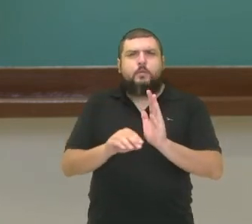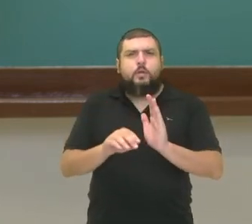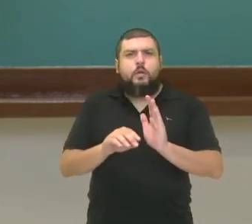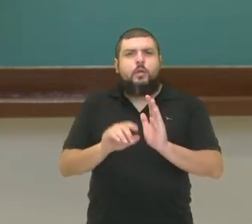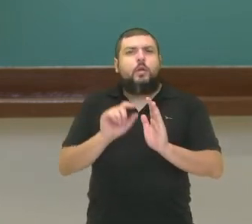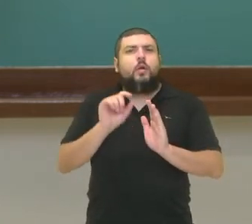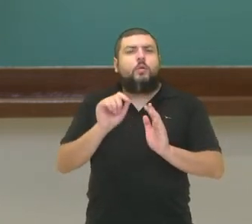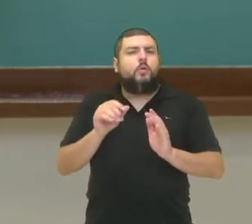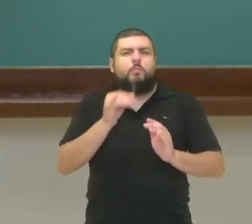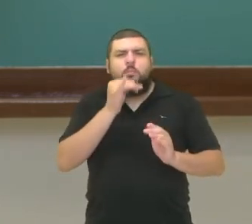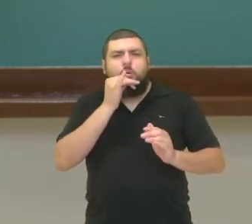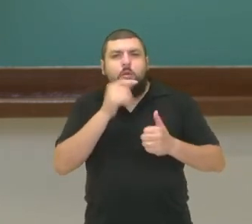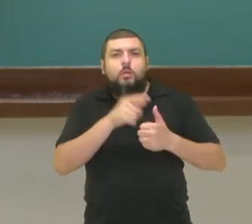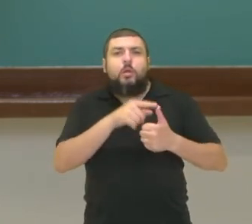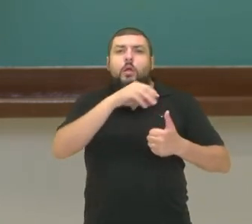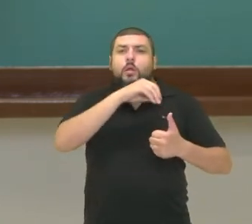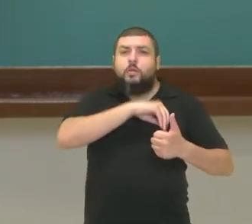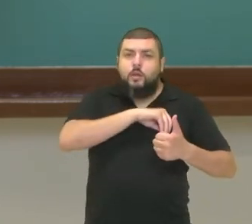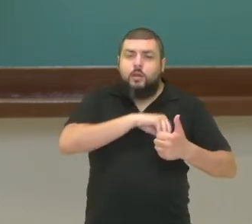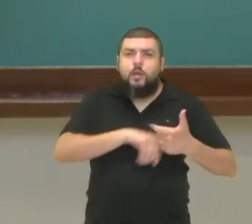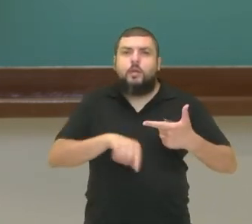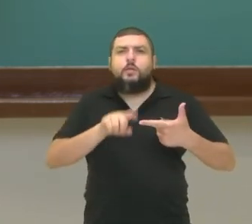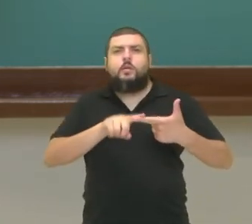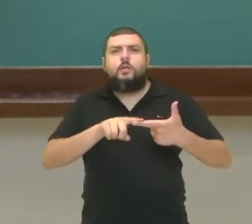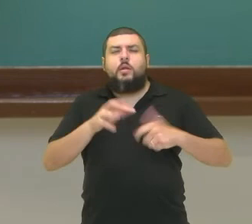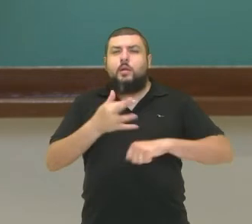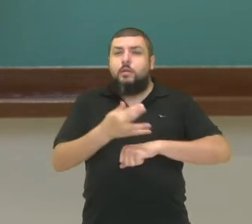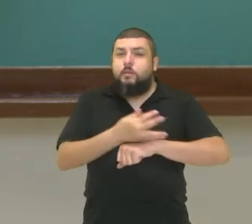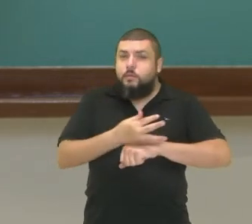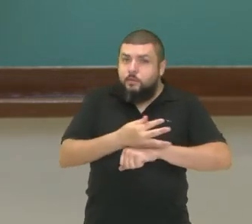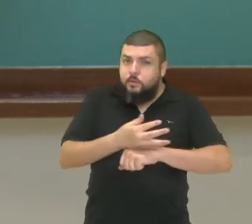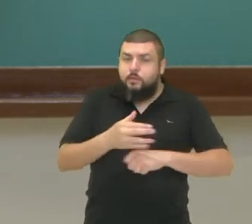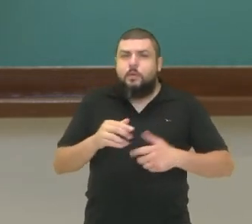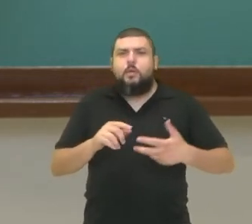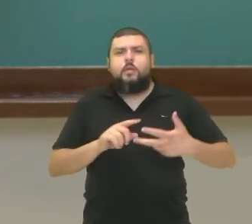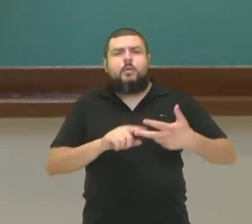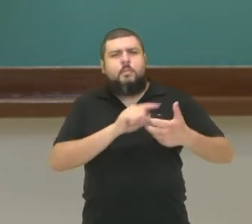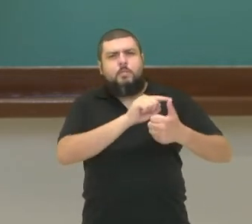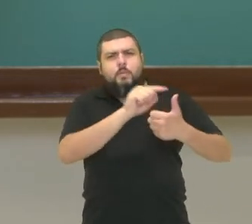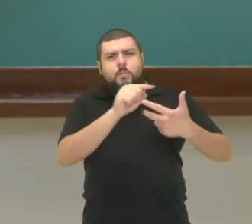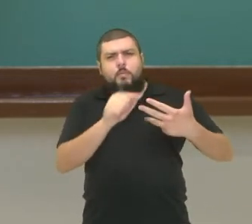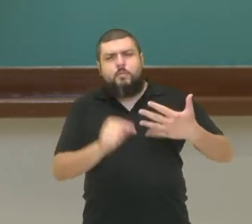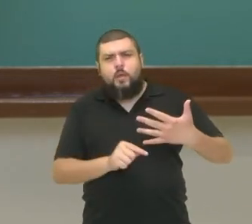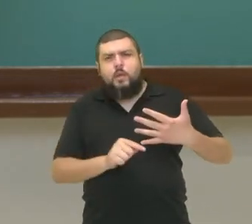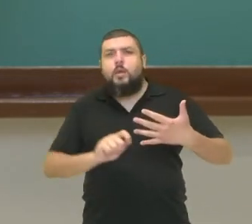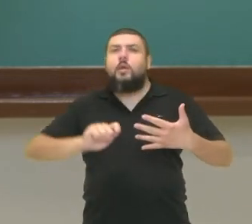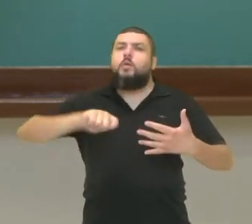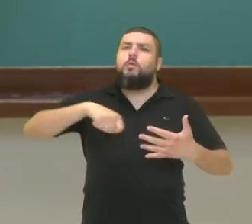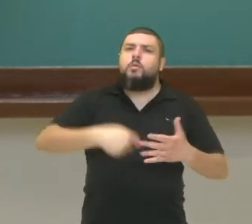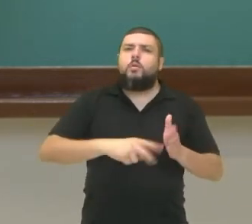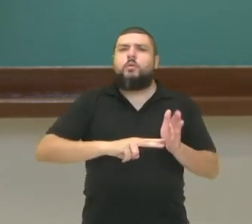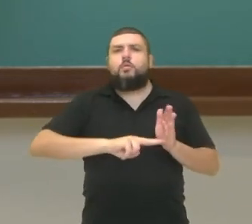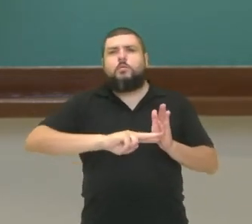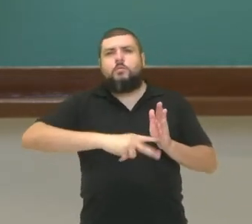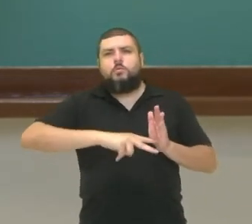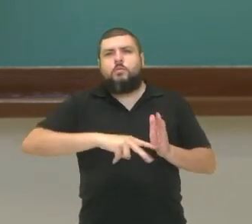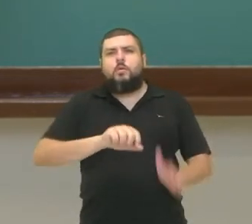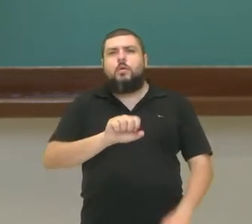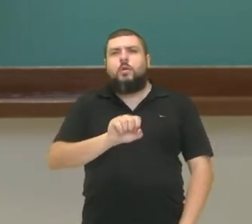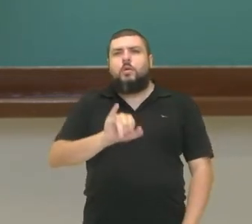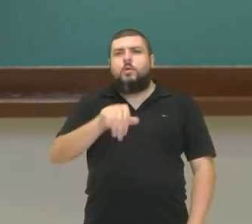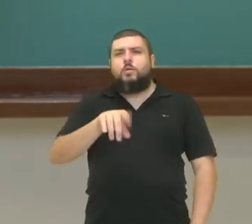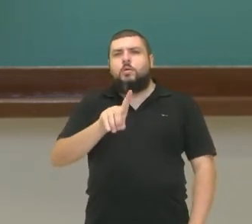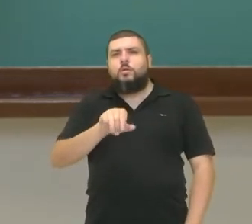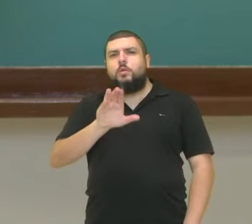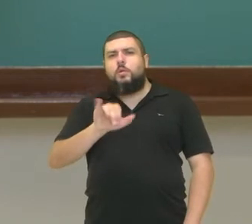mínimo, poder ter umas férias, não é verdade? Então surgiram os sindicatos, órgãos criados pelos